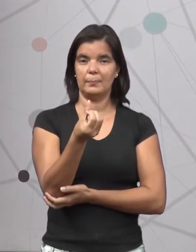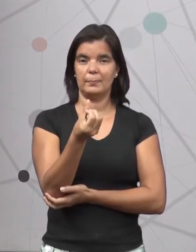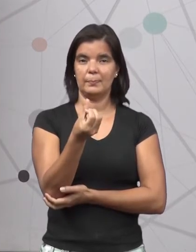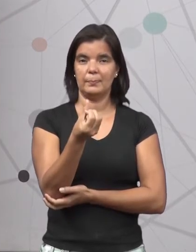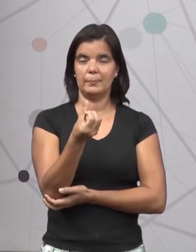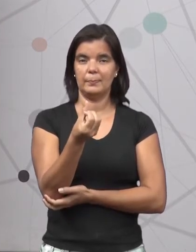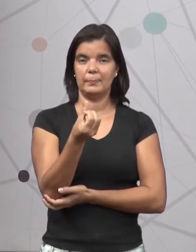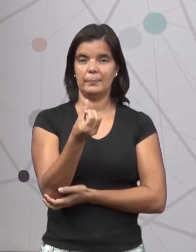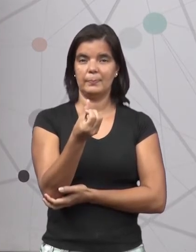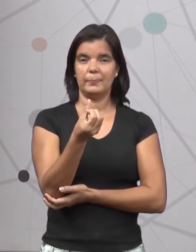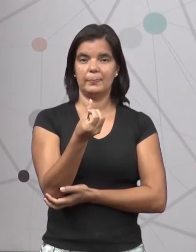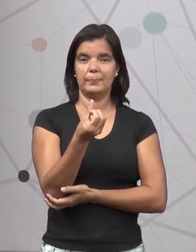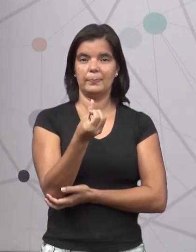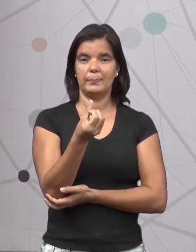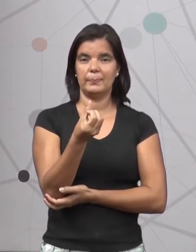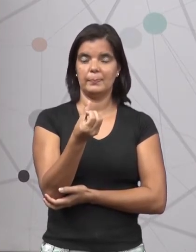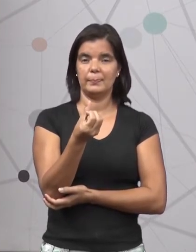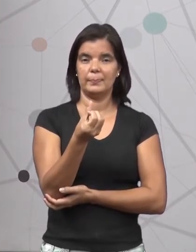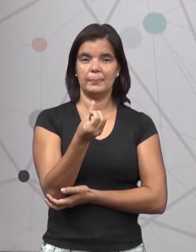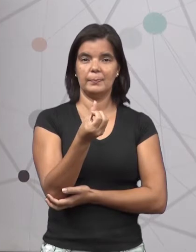6,